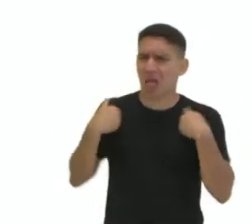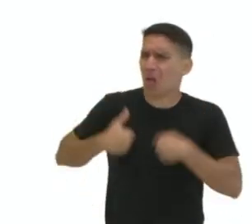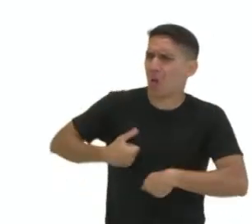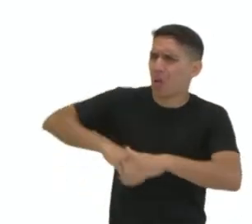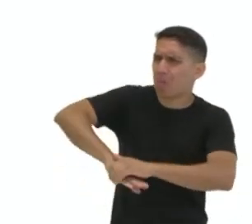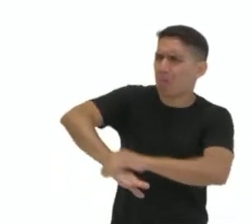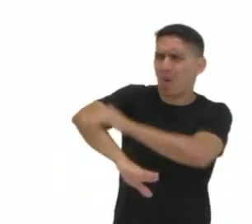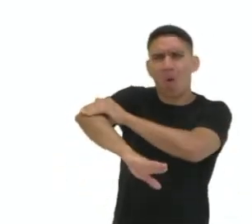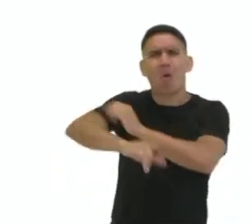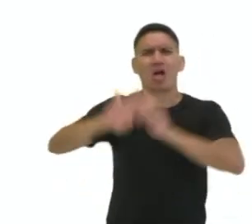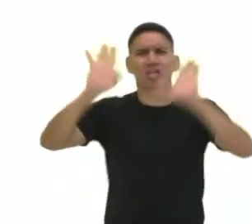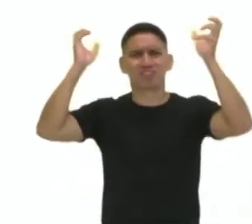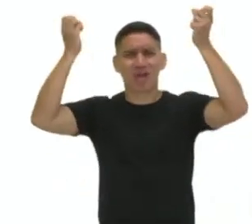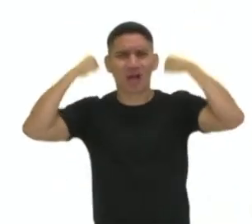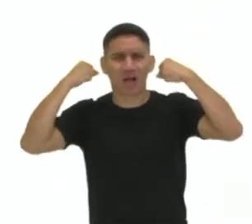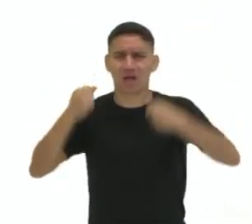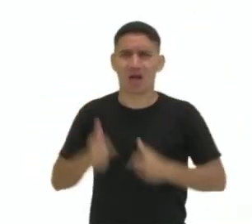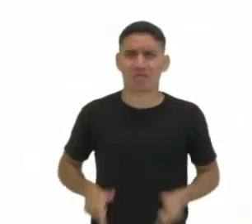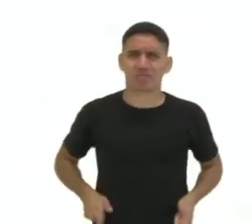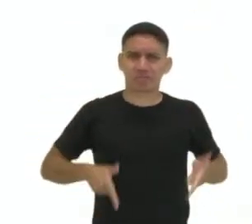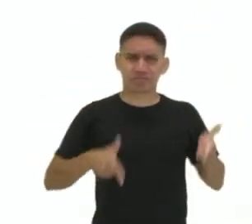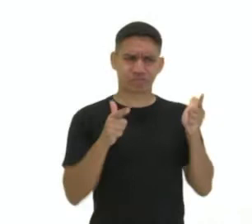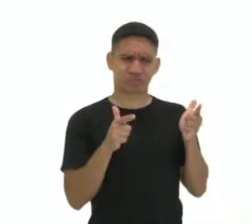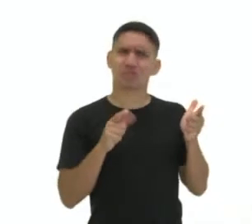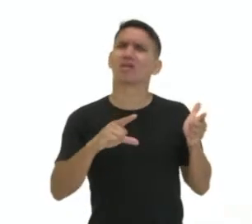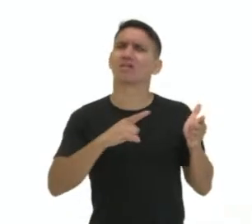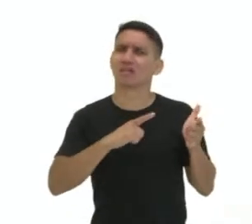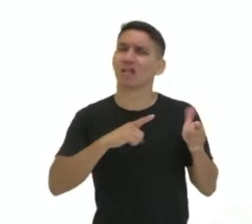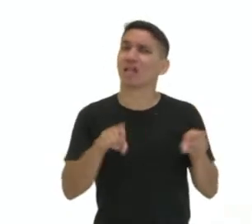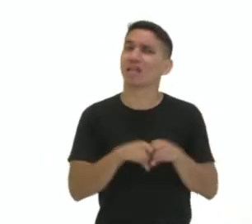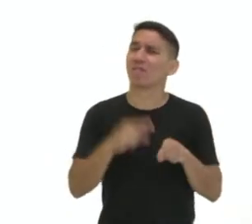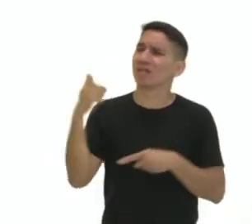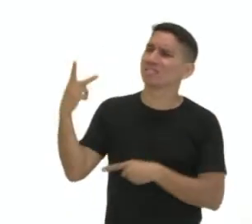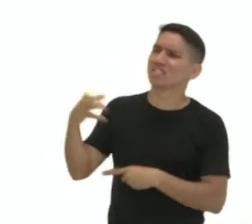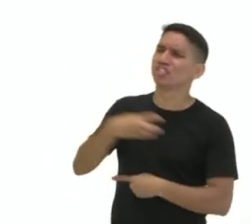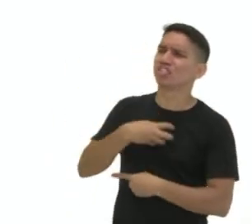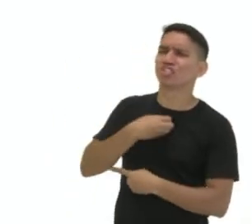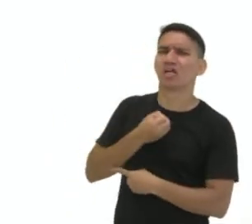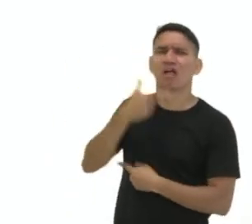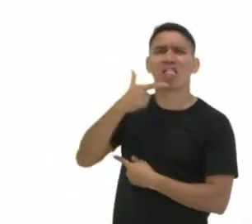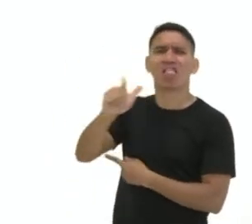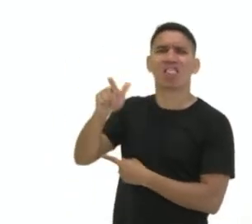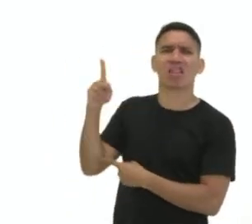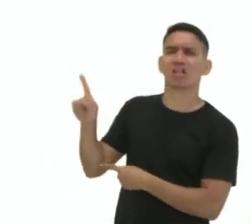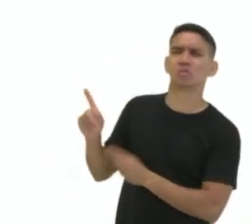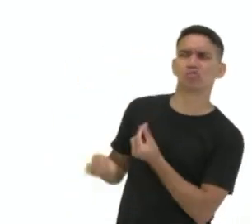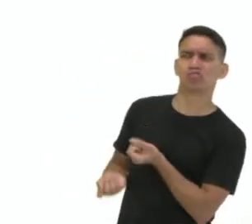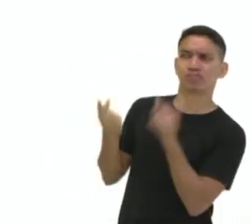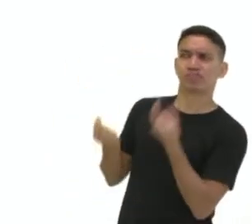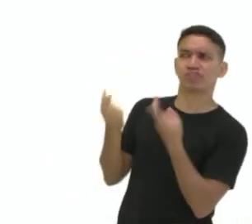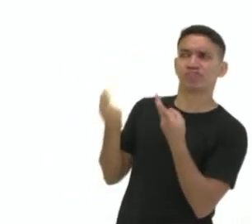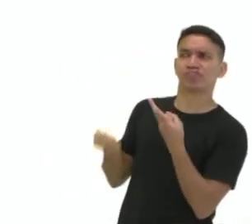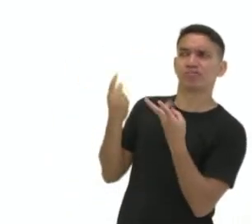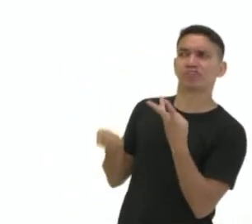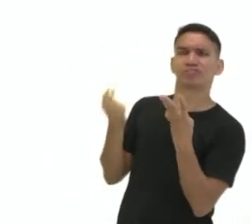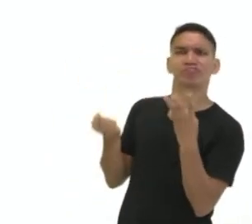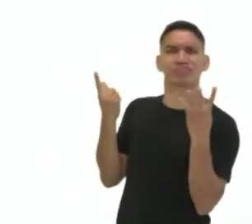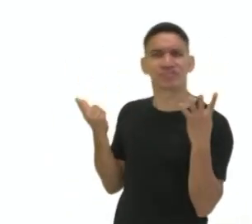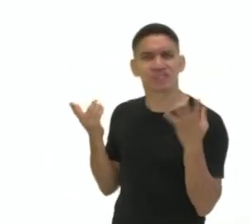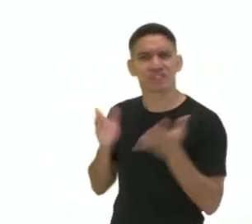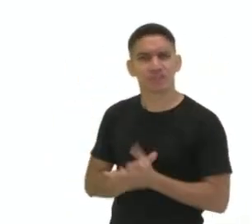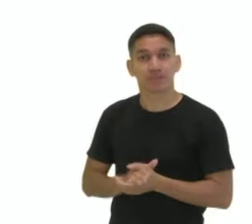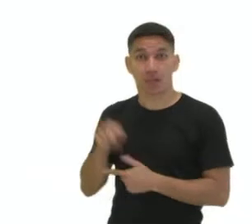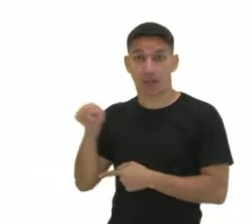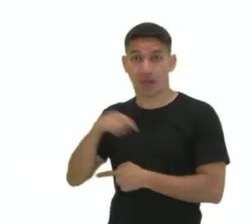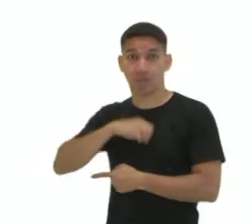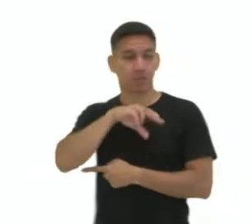os chapéus, as armas de fogo e a língua dos portugueses. Os portugueses, por sua vez,